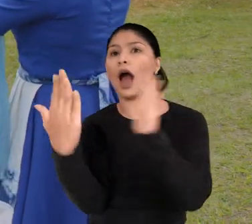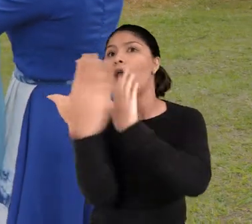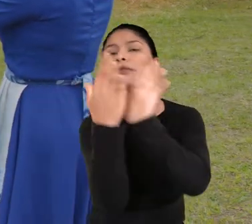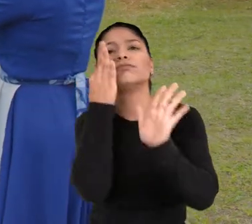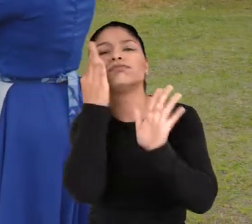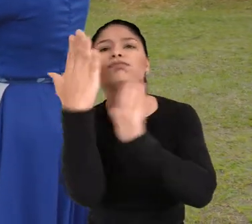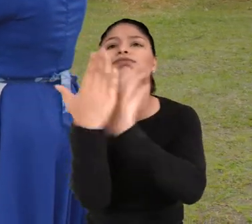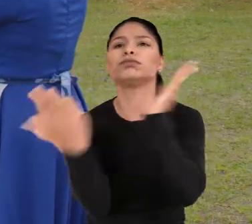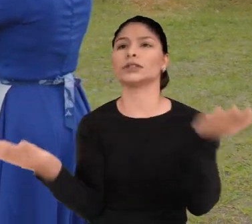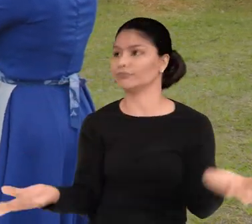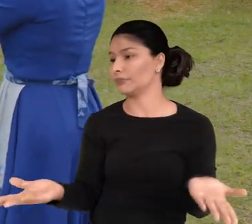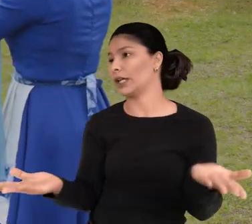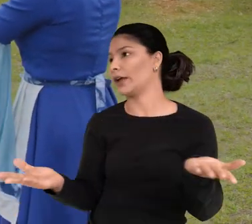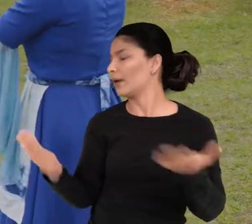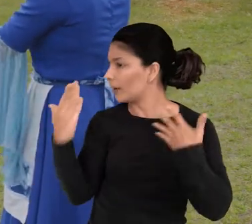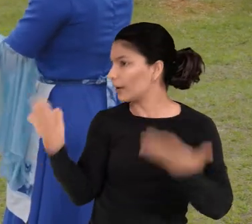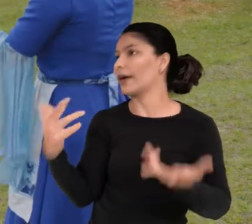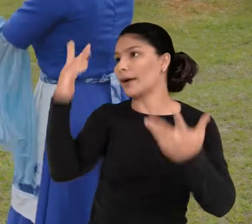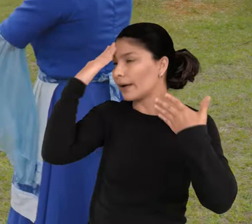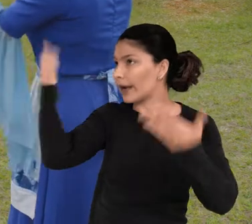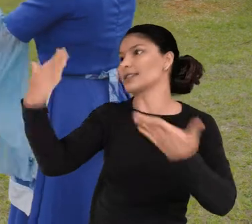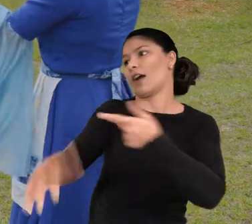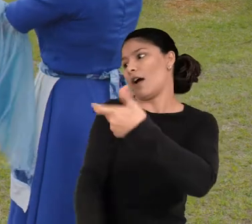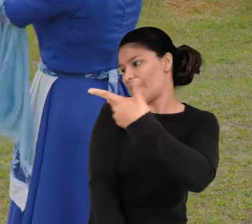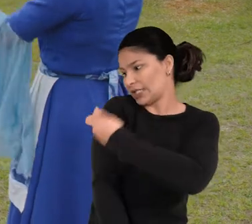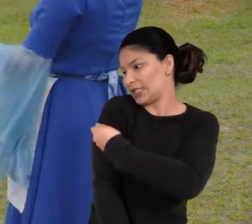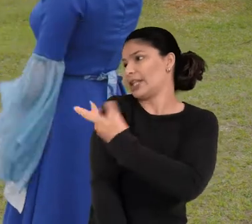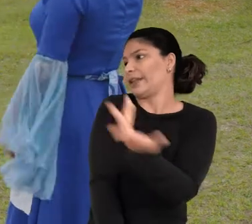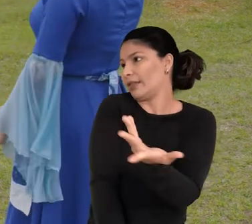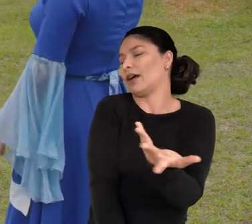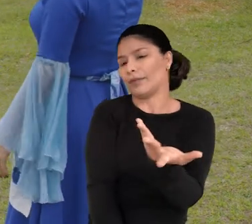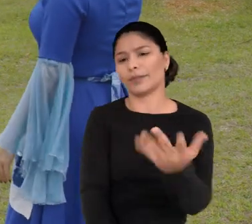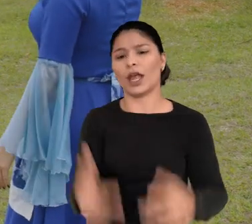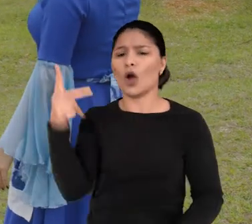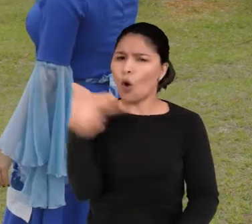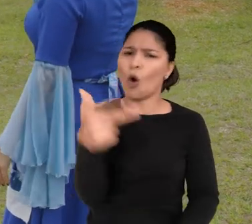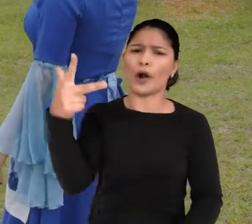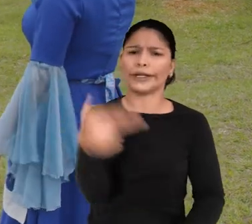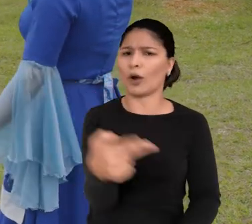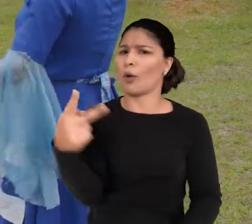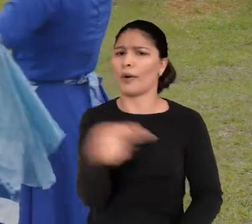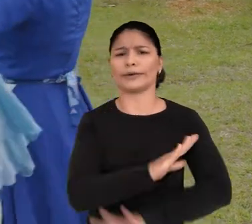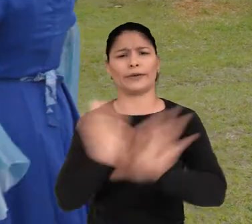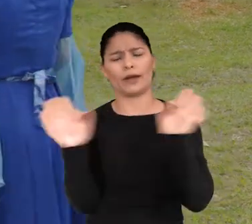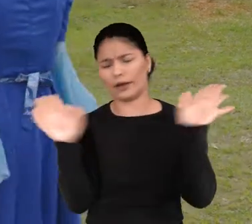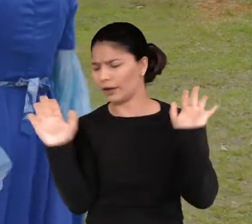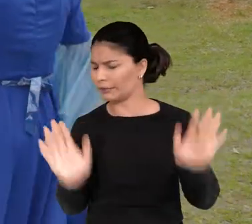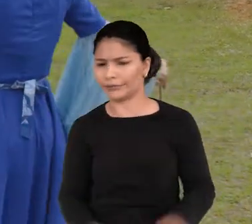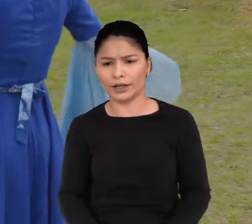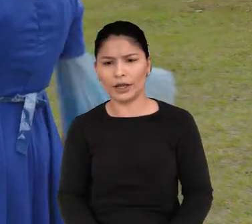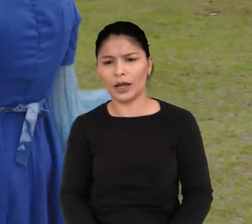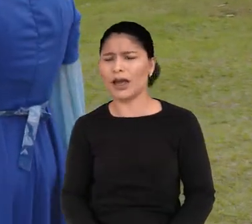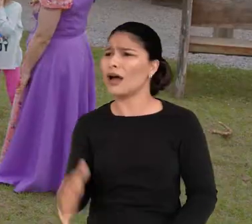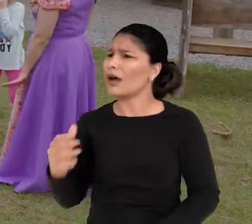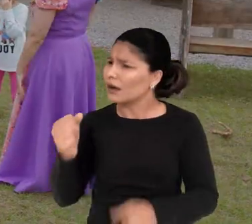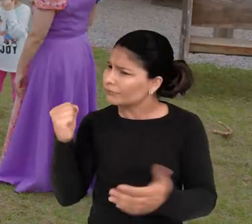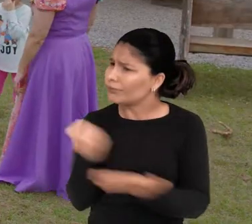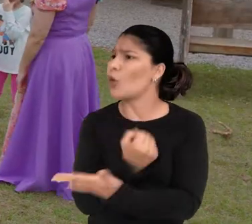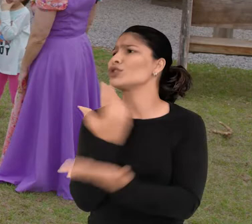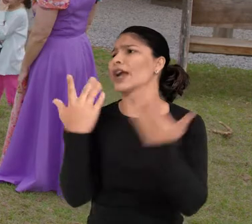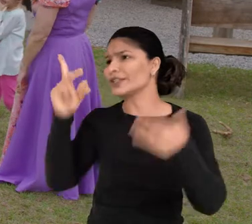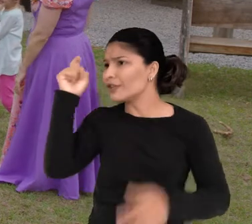Face to face Tete a tete Fátia a fátia Ai, Fiorella Fiorella Corta, corta, meu